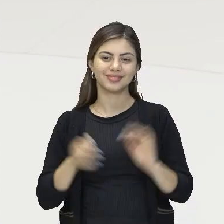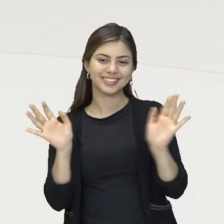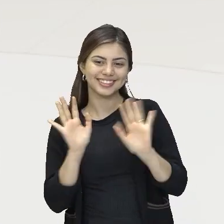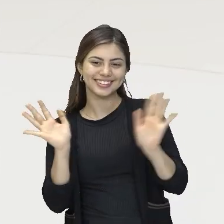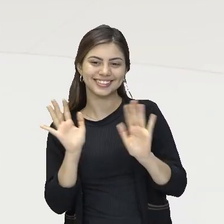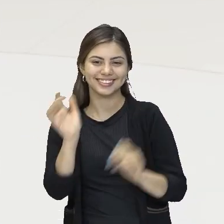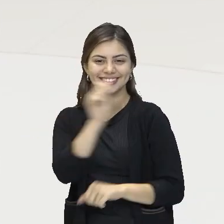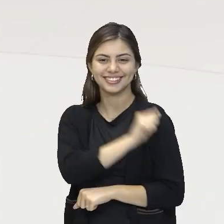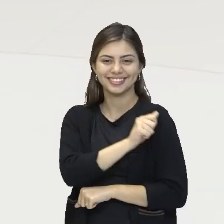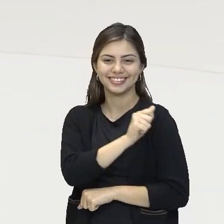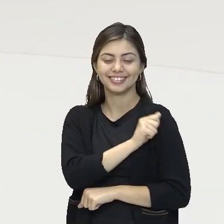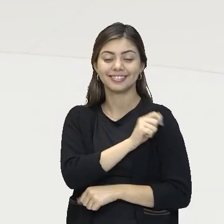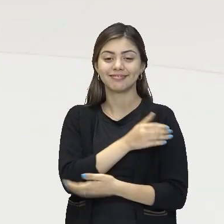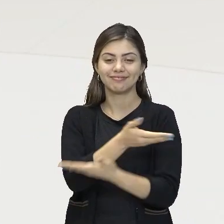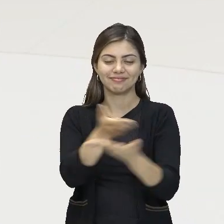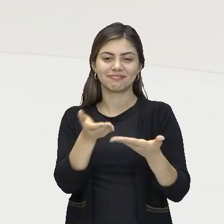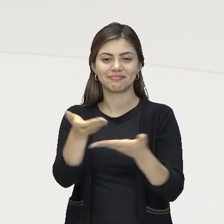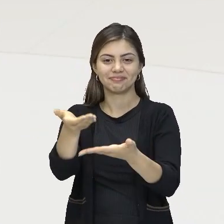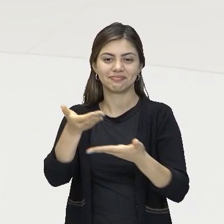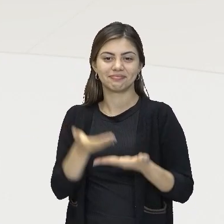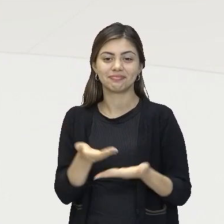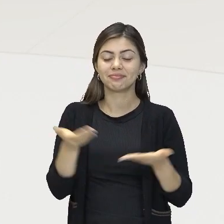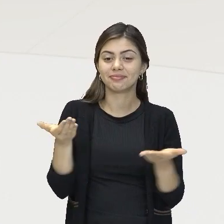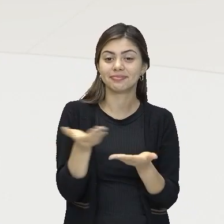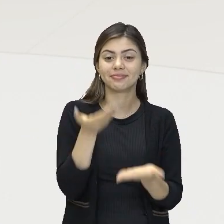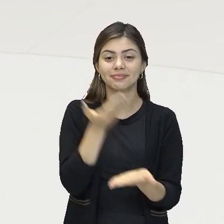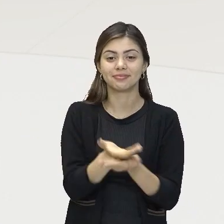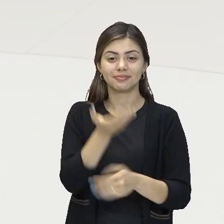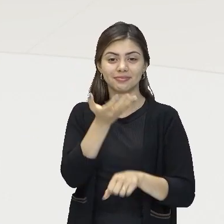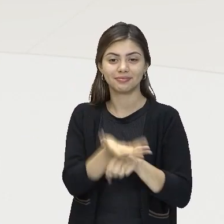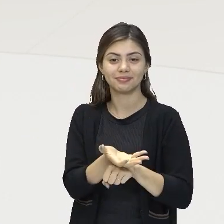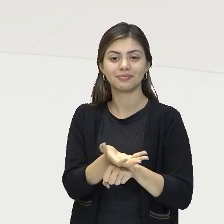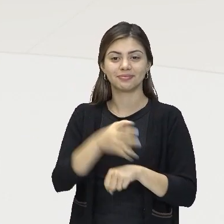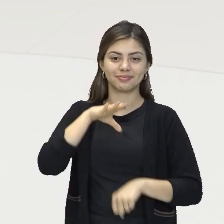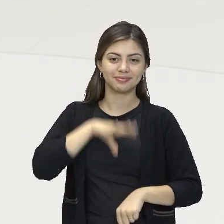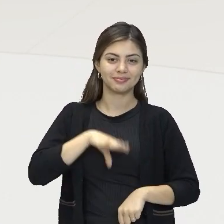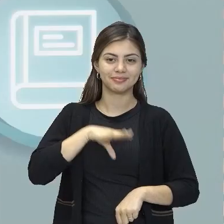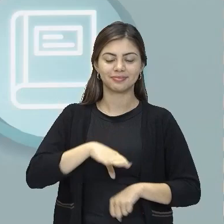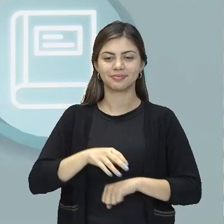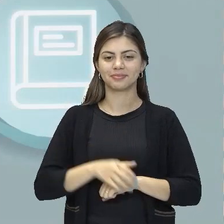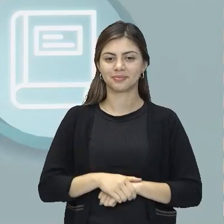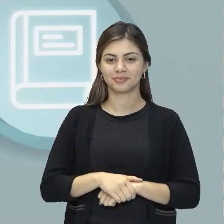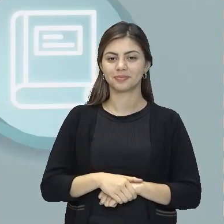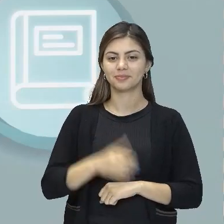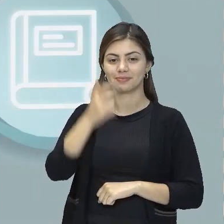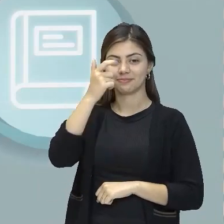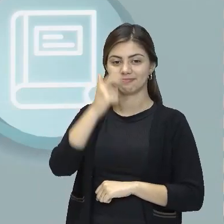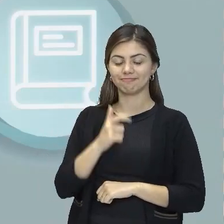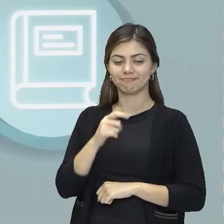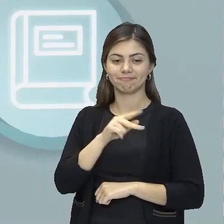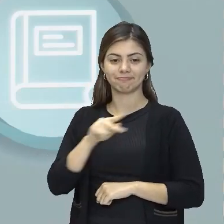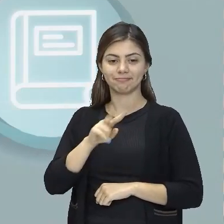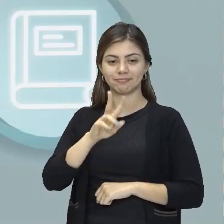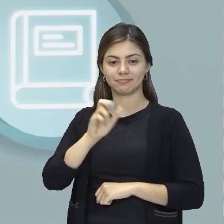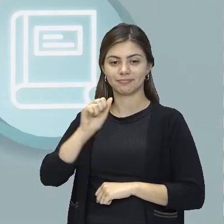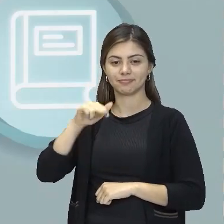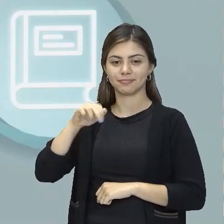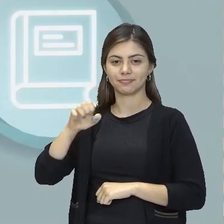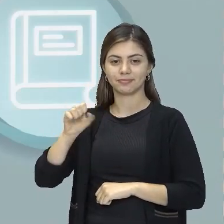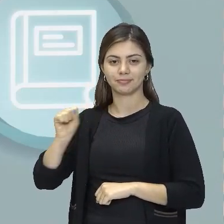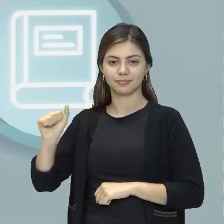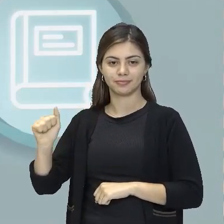Olá, meus queridos alunos, sejam muito bem-vindos à aula de língua portuguesa. Eu sou a